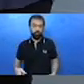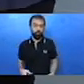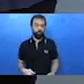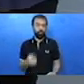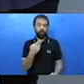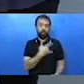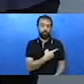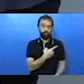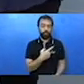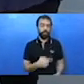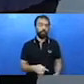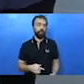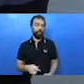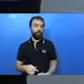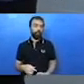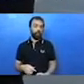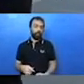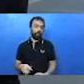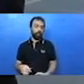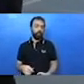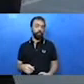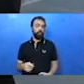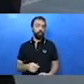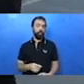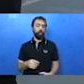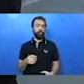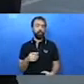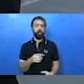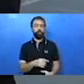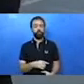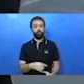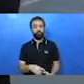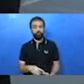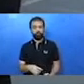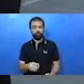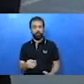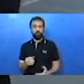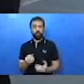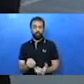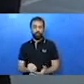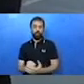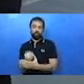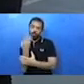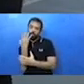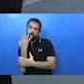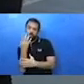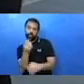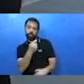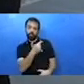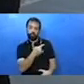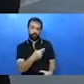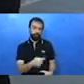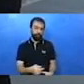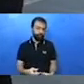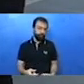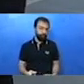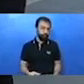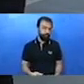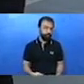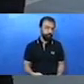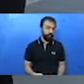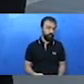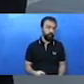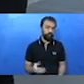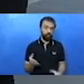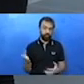1889, 4 dias depois da proclamação da República. Então, nós temos uma bandeira